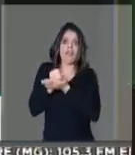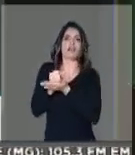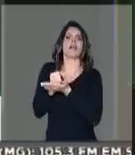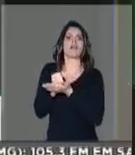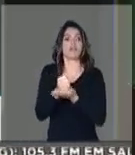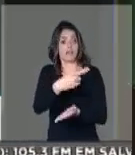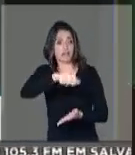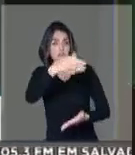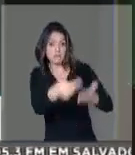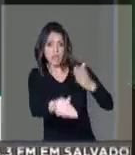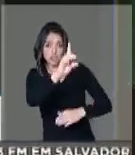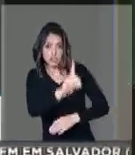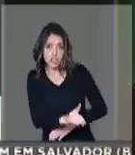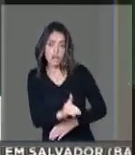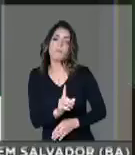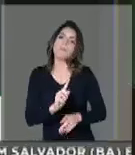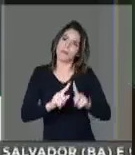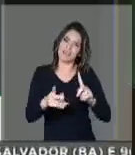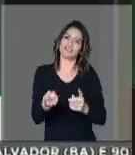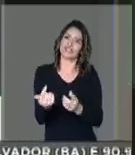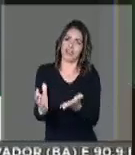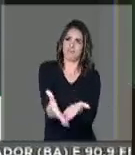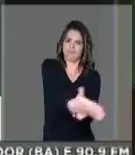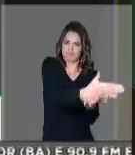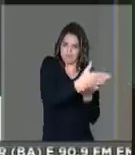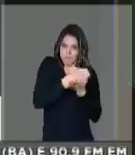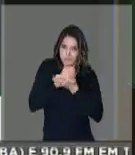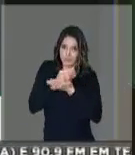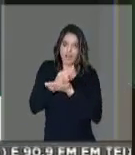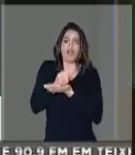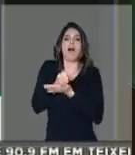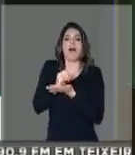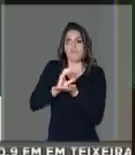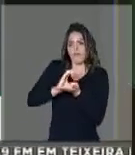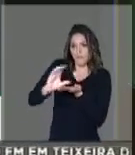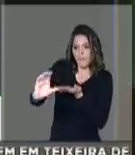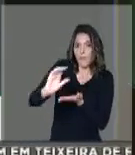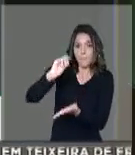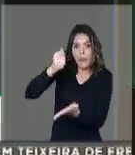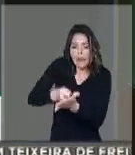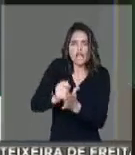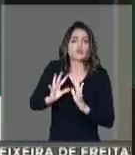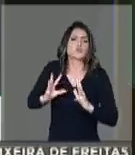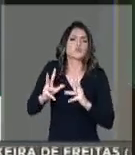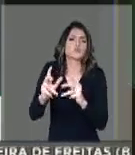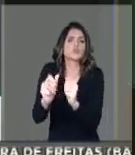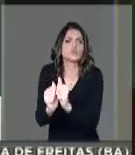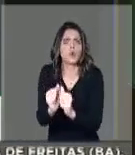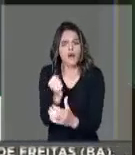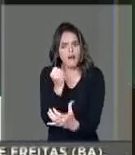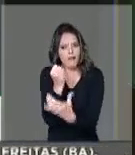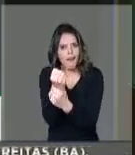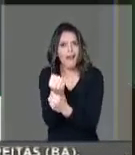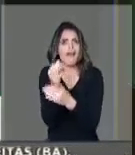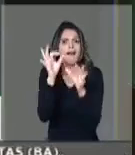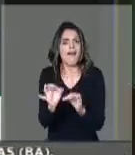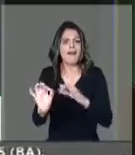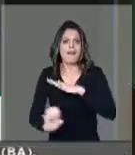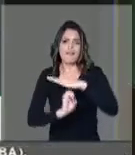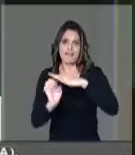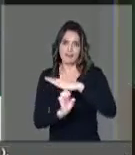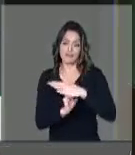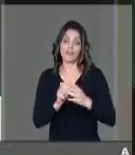de direitos, garantir o equilíbrio da estatal e vendê-la por 12 bilhões, como